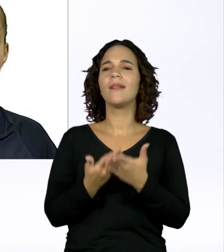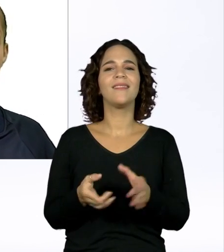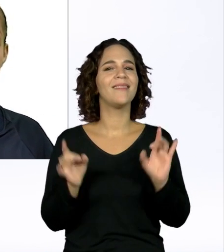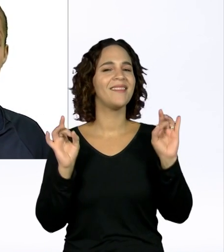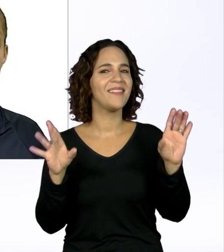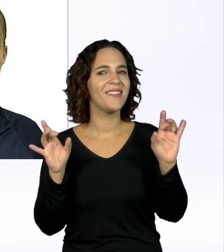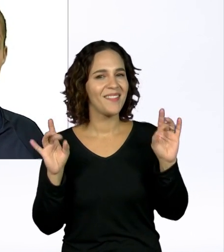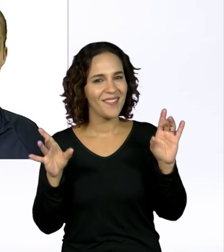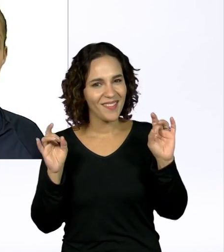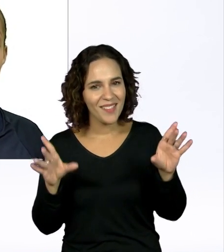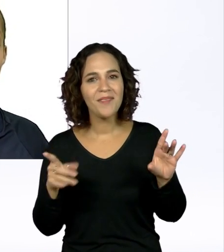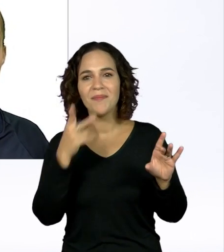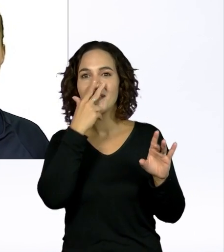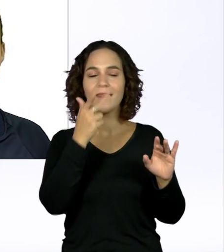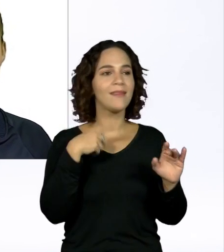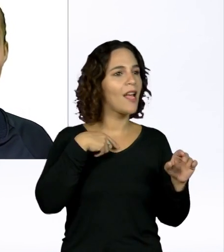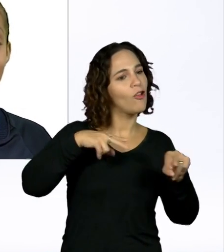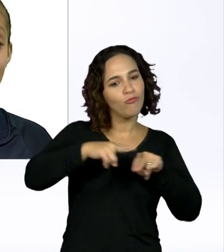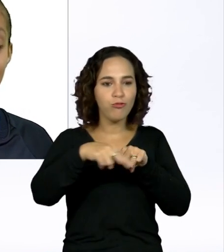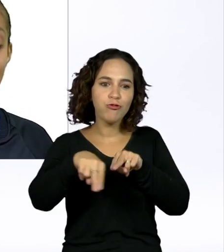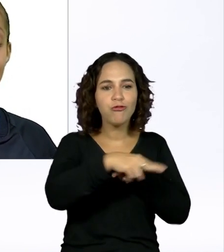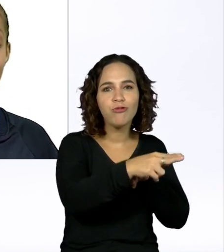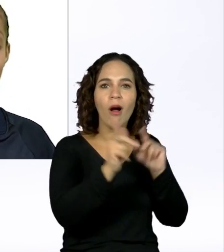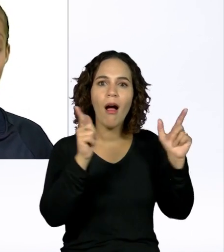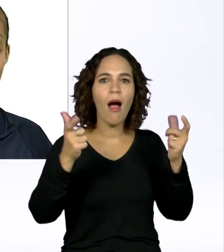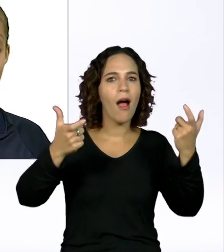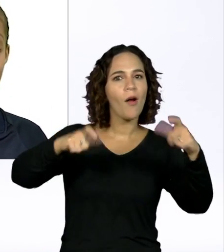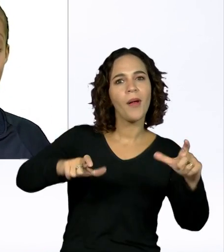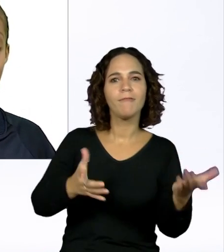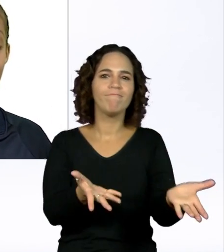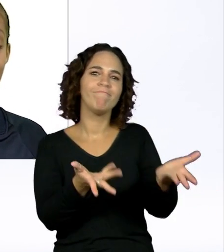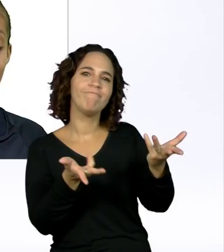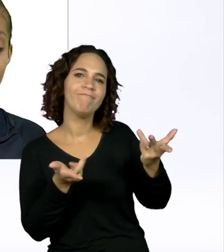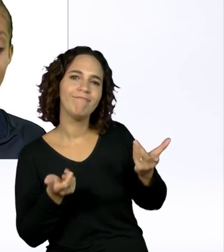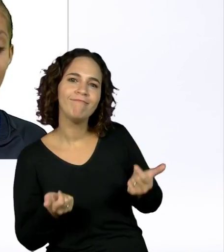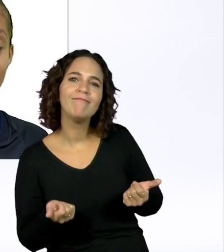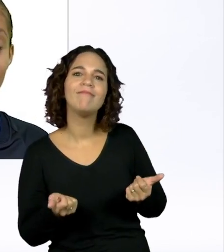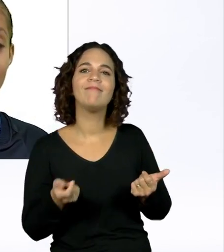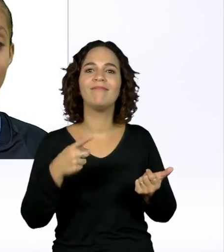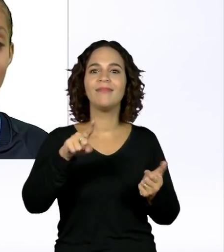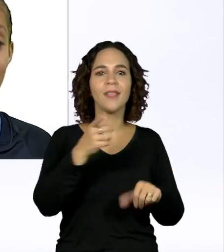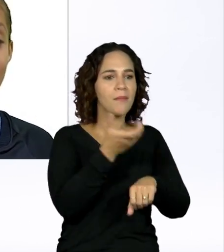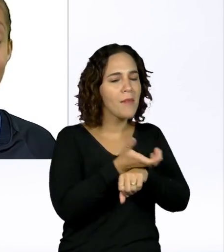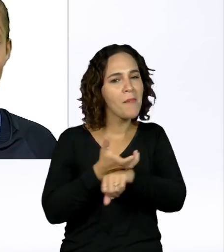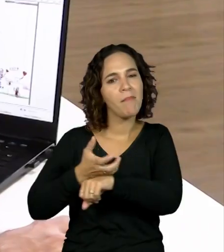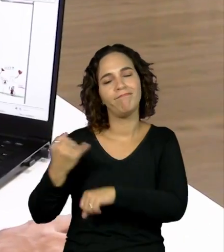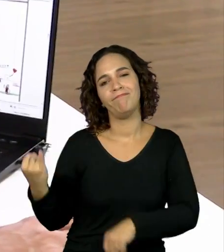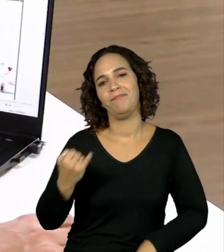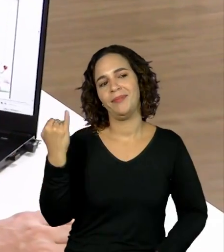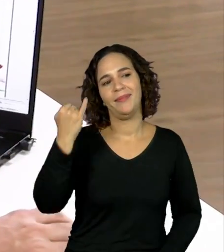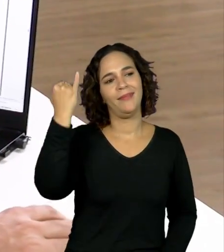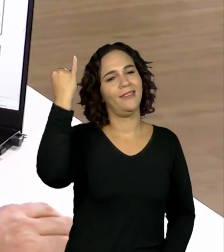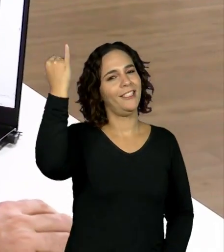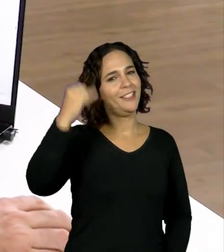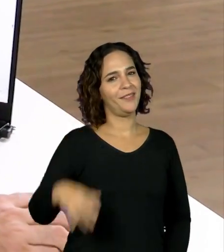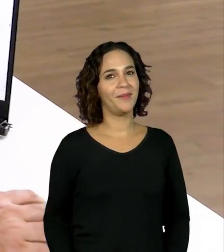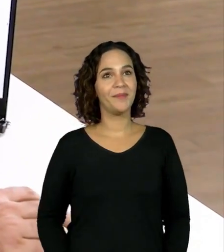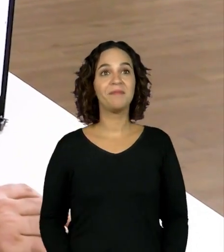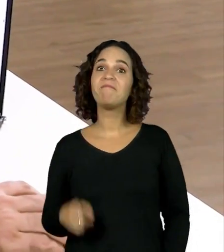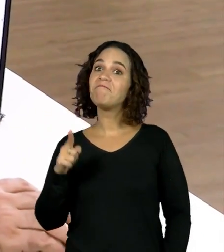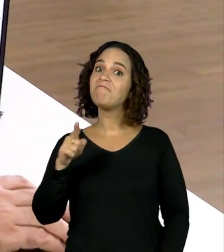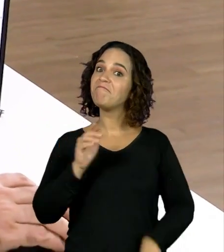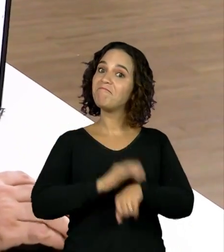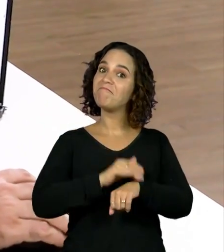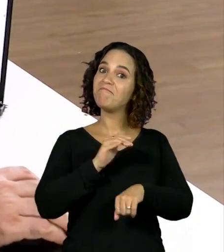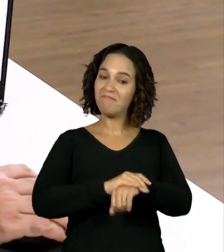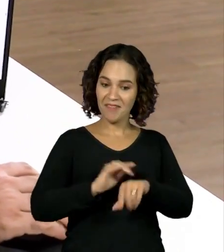tem um parquinho radical. As quadras são sensacionais e as matérias são essenciais. A iniciativa de produzir